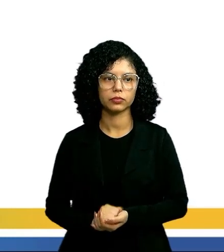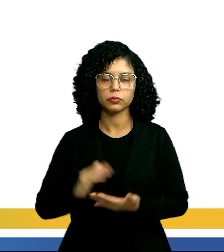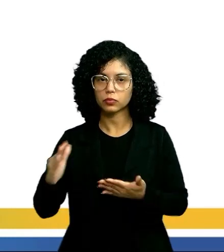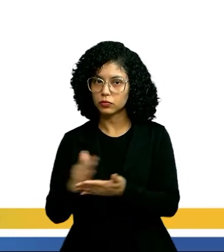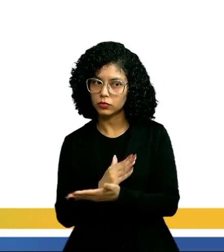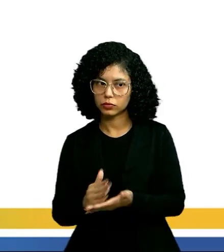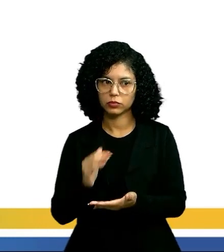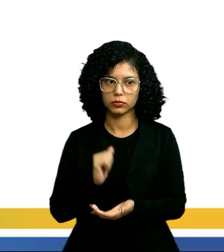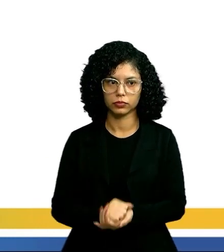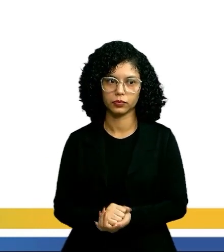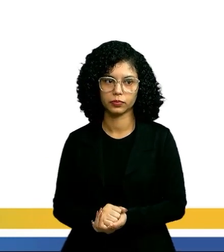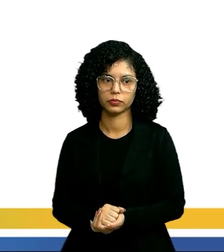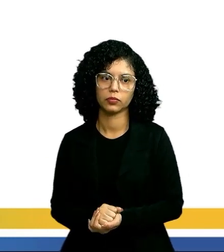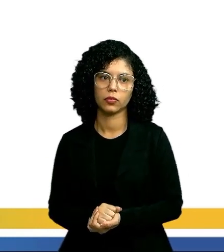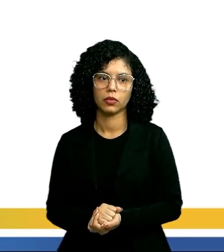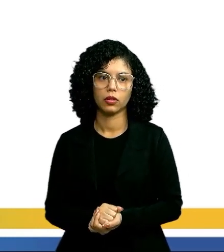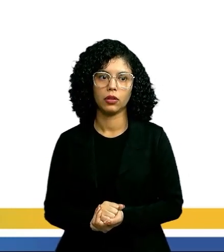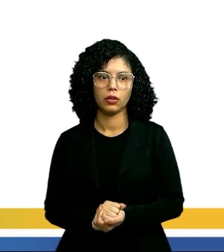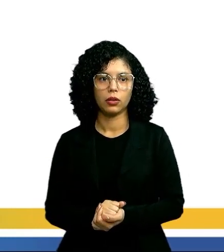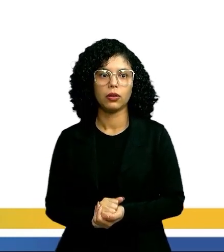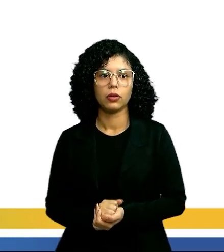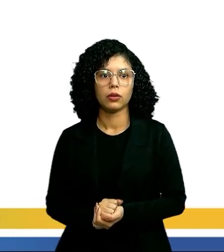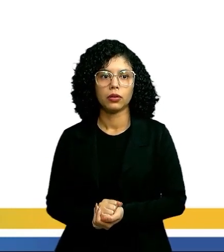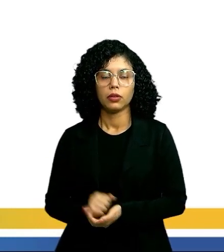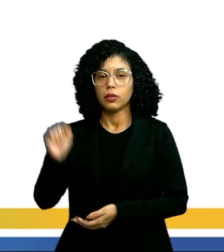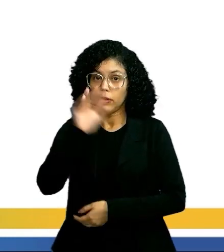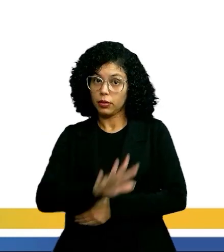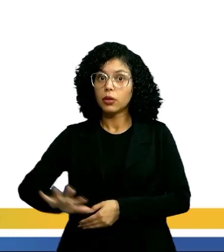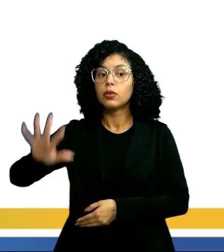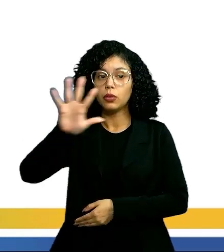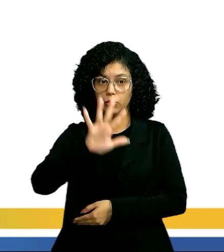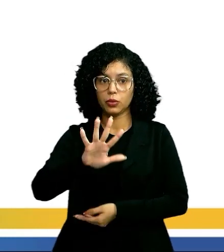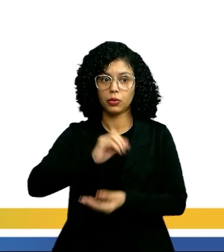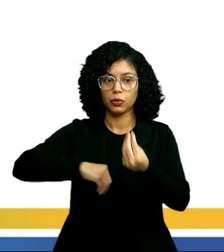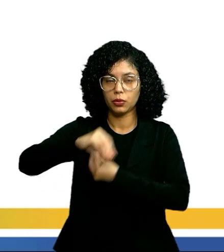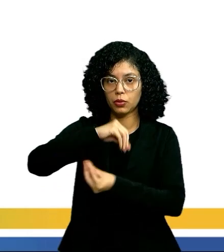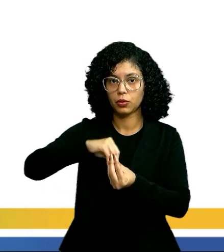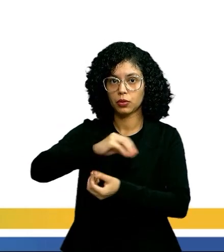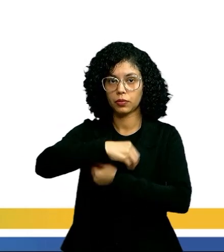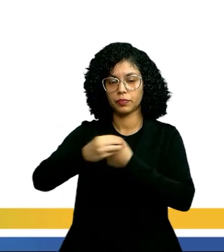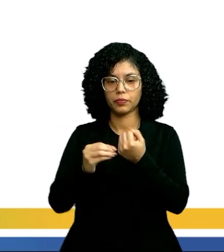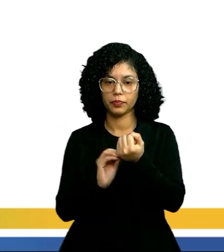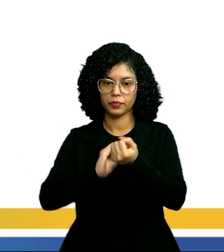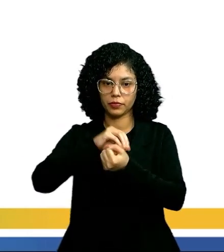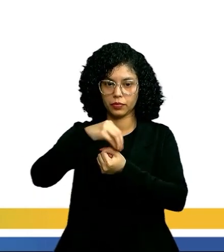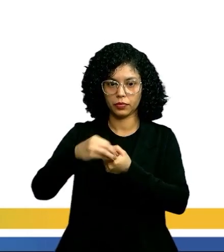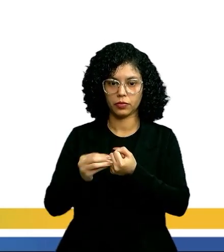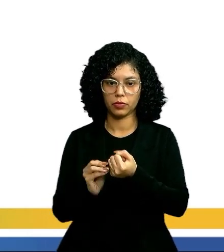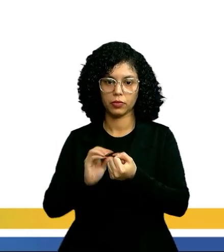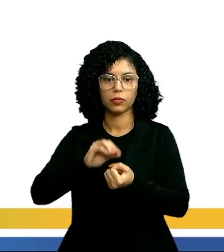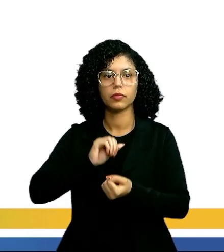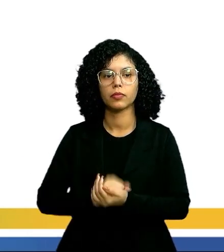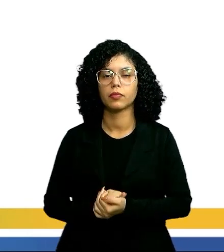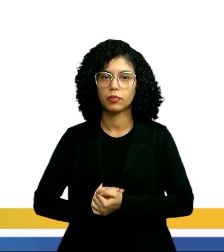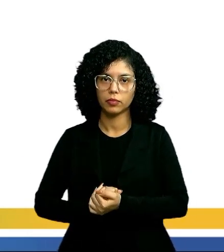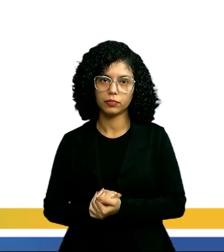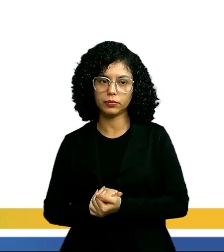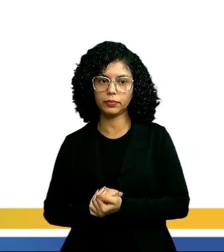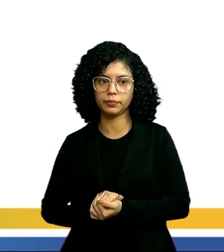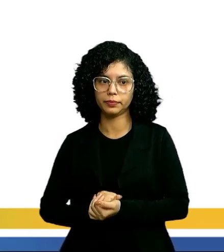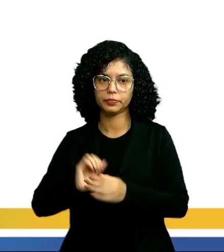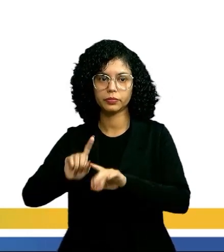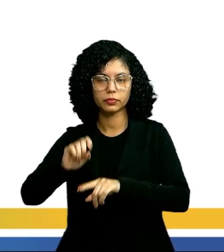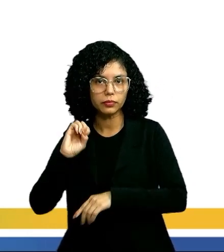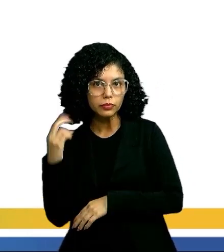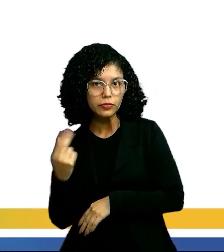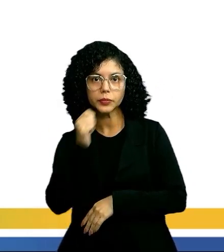algumas exceções, obviamente. No geral, as reações orgânicas são reações moleculares,